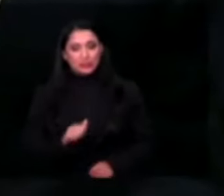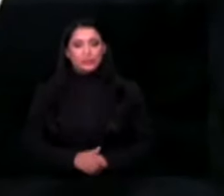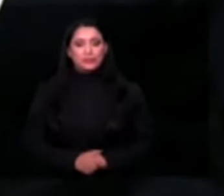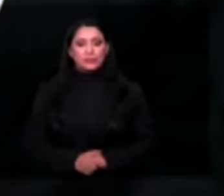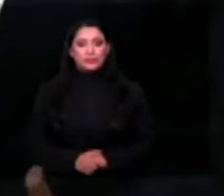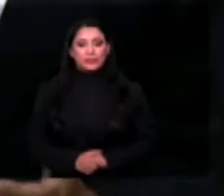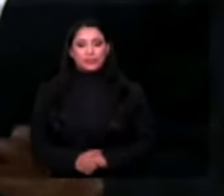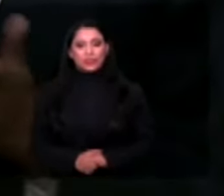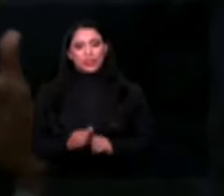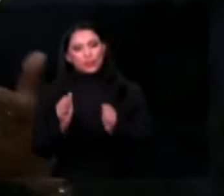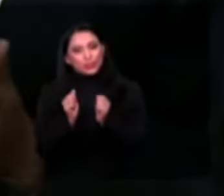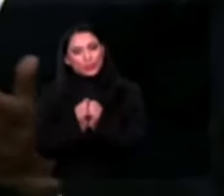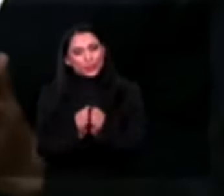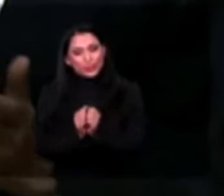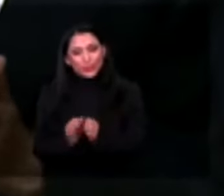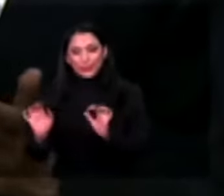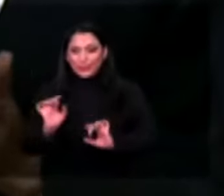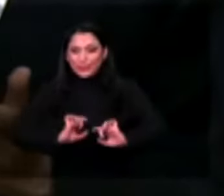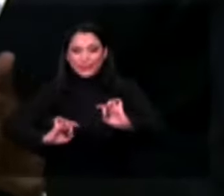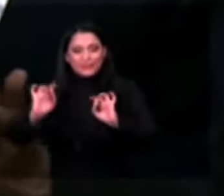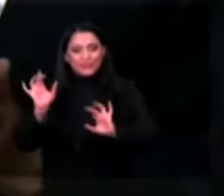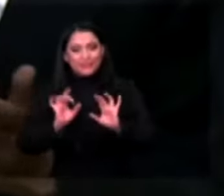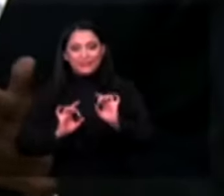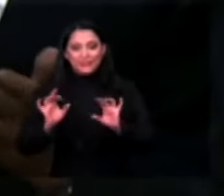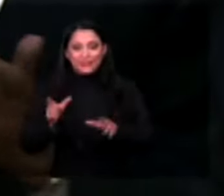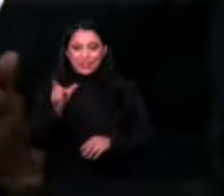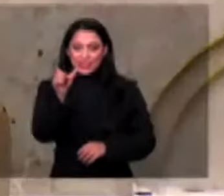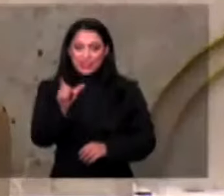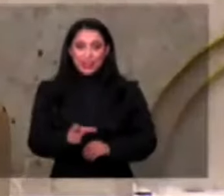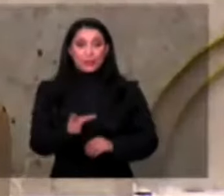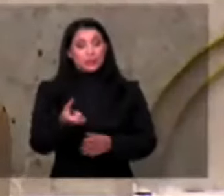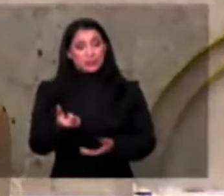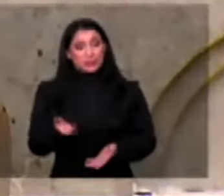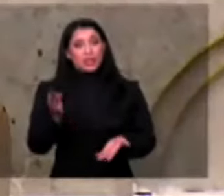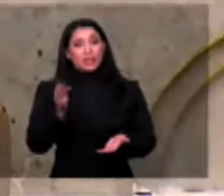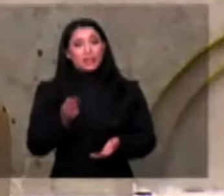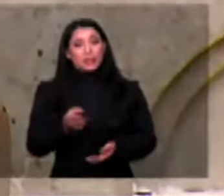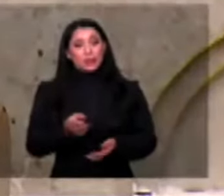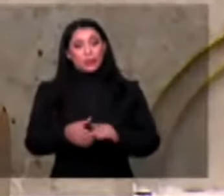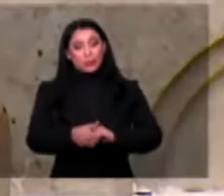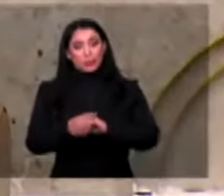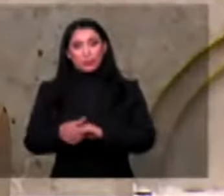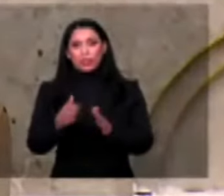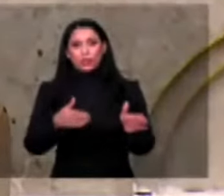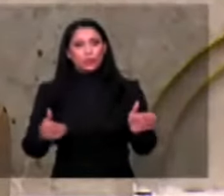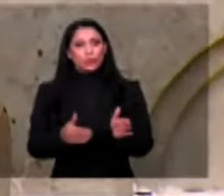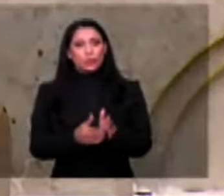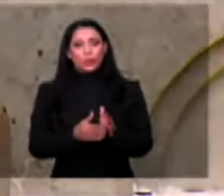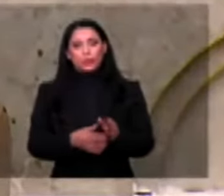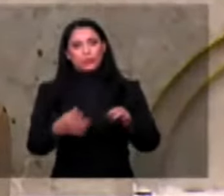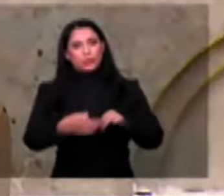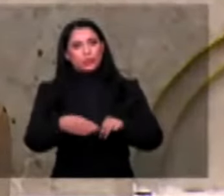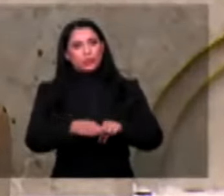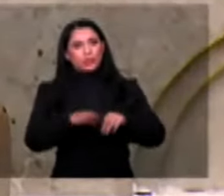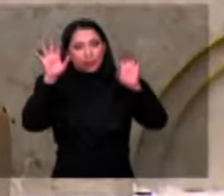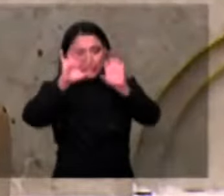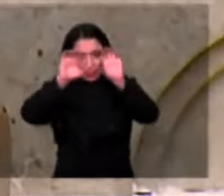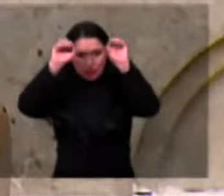companhia preciosa na pessoa de quem cumprimento os senhores ministros dos tribunais superiores.